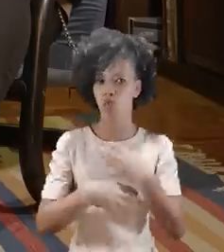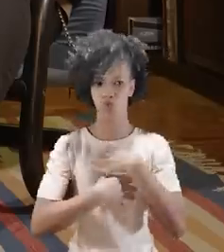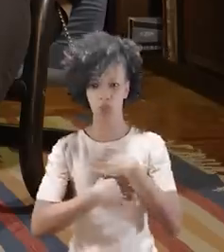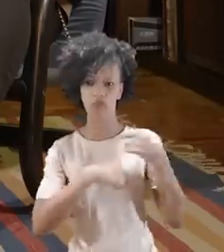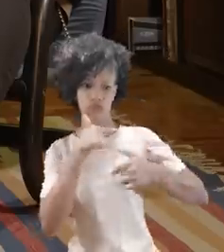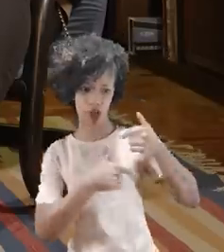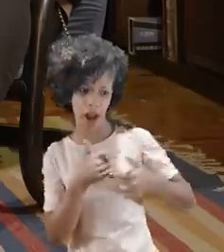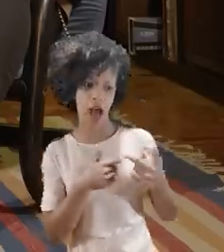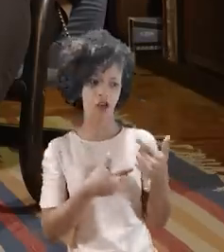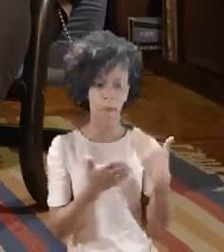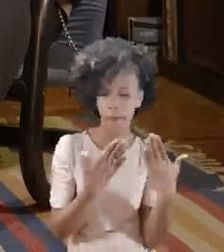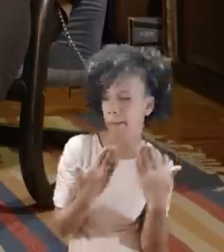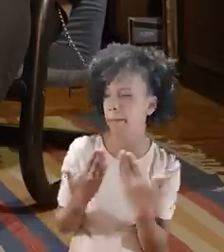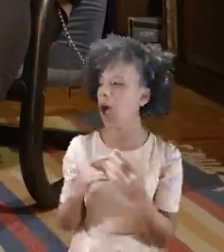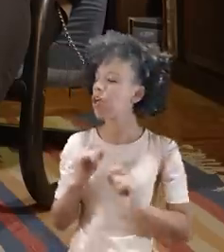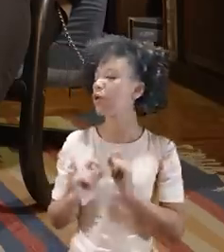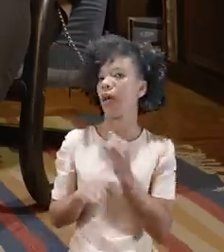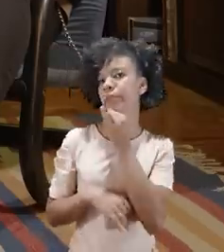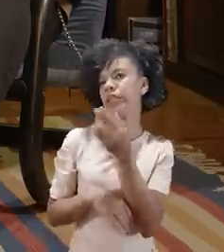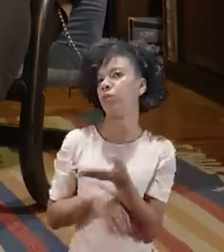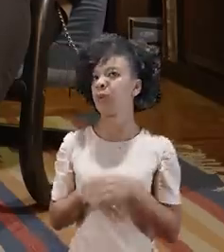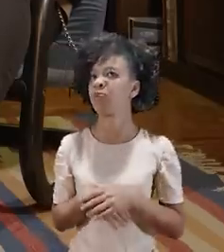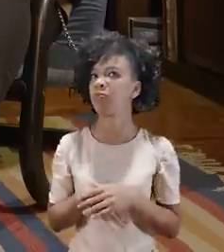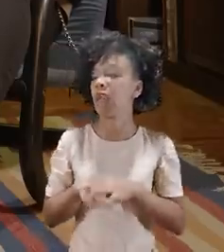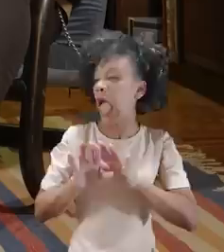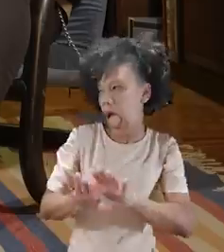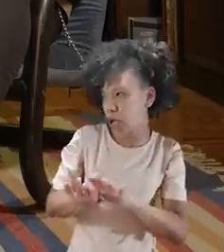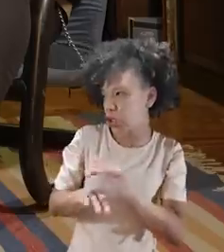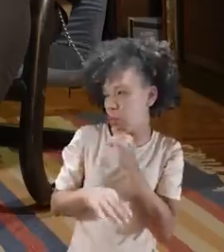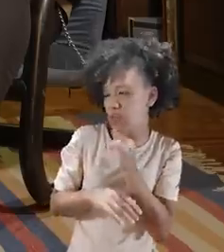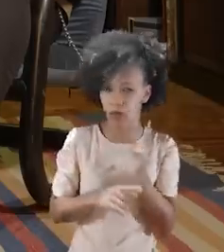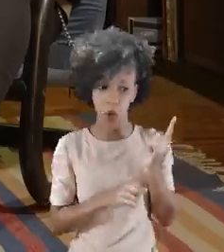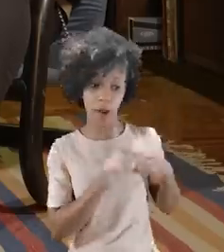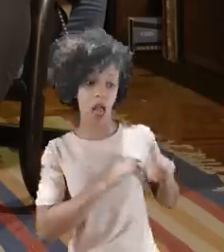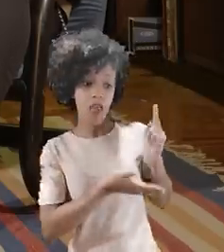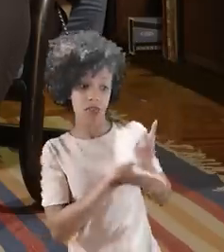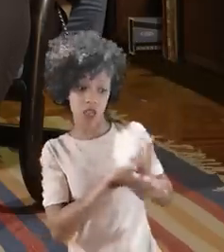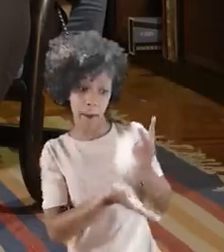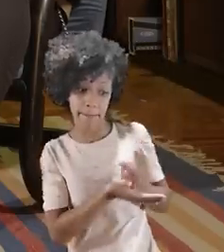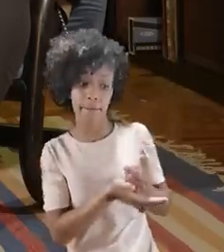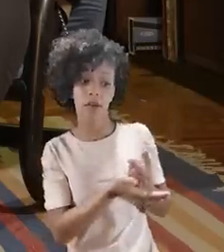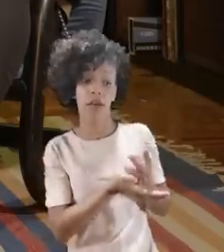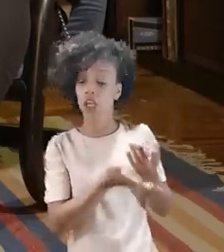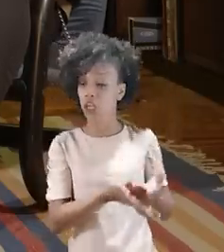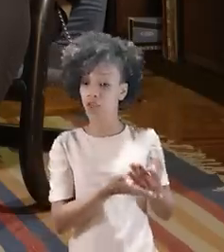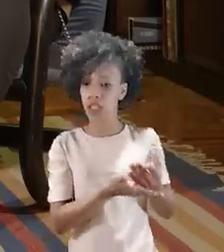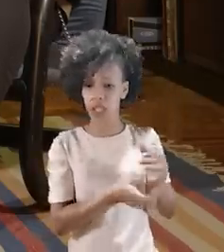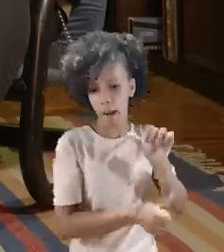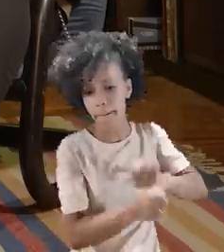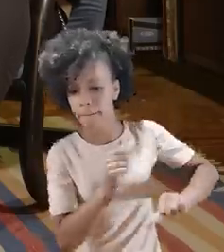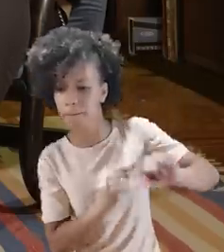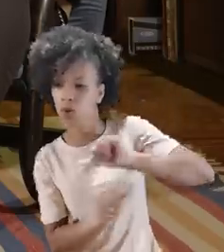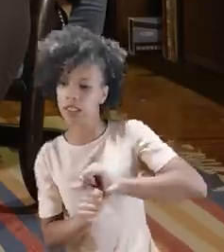um novo jeito de lidar com a sociedade que é o que é mais ou menos um input que a vida inteira teve na mulher vocês estão querendo